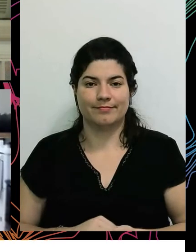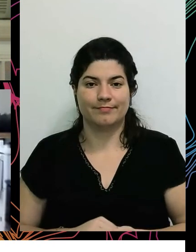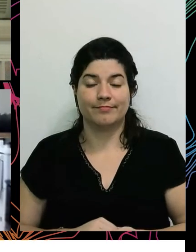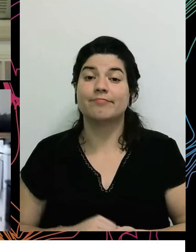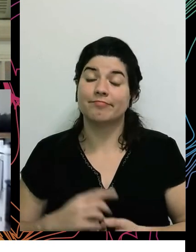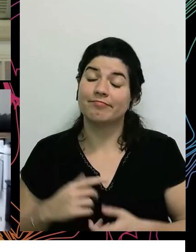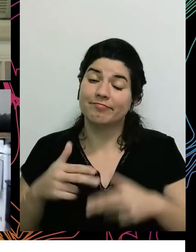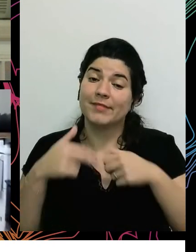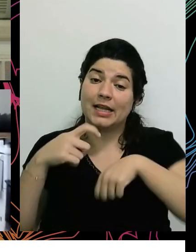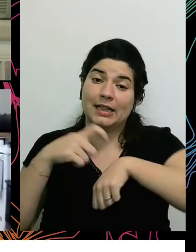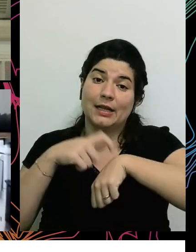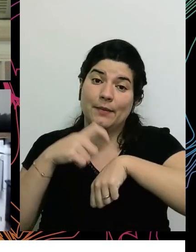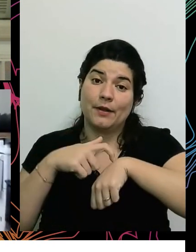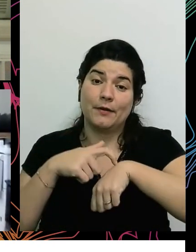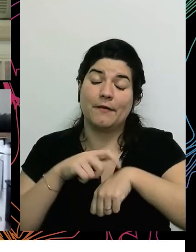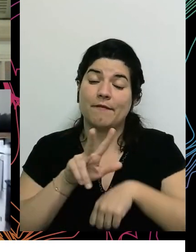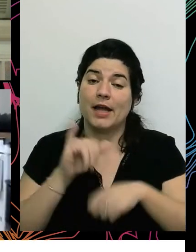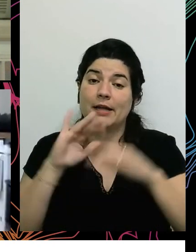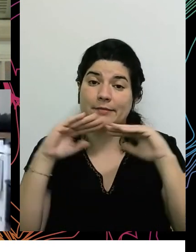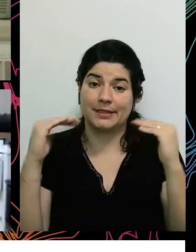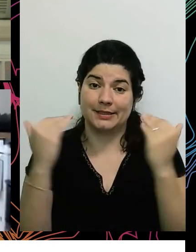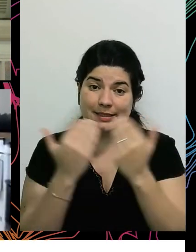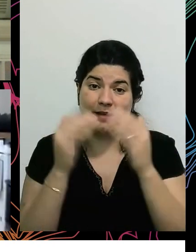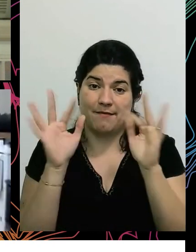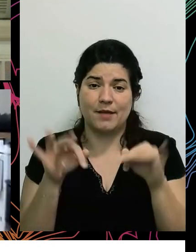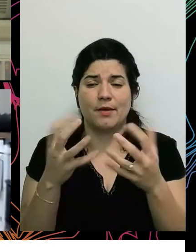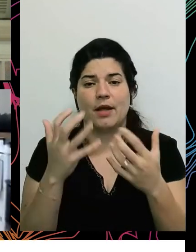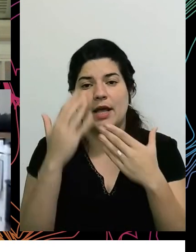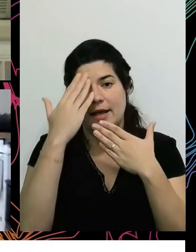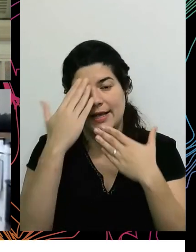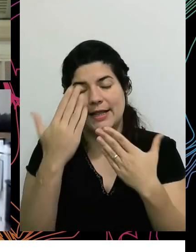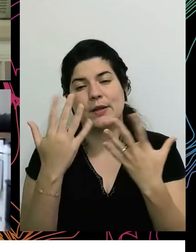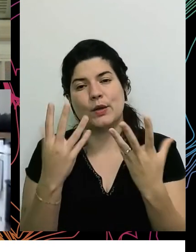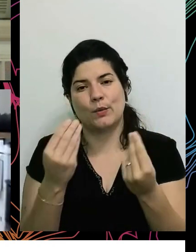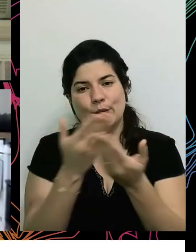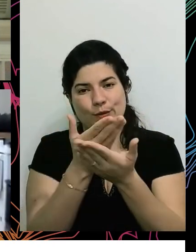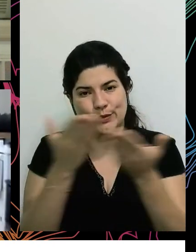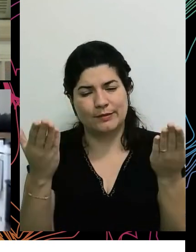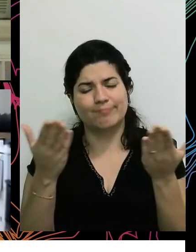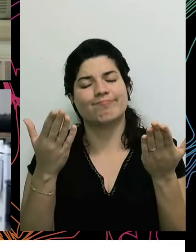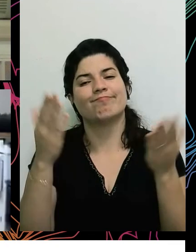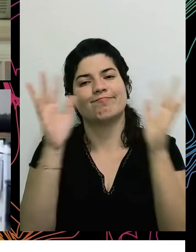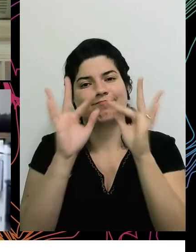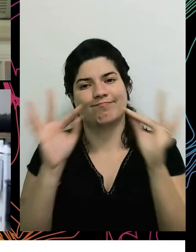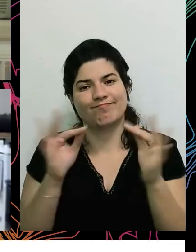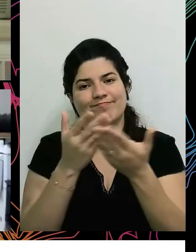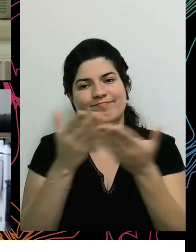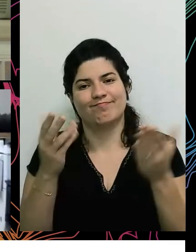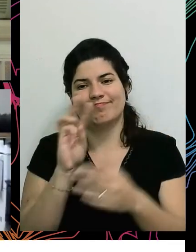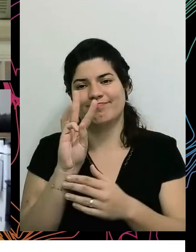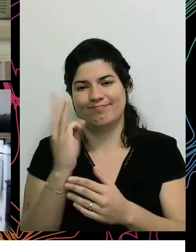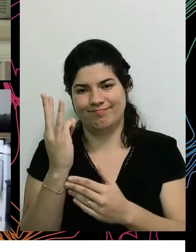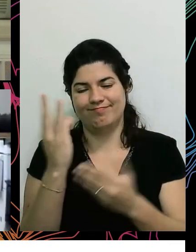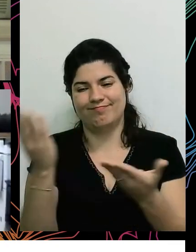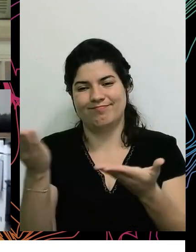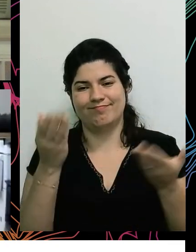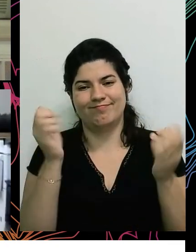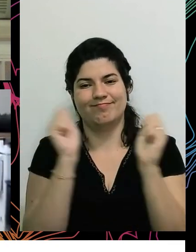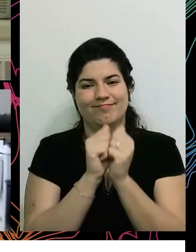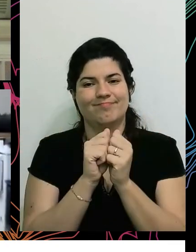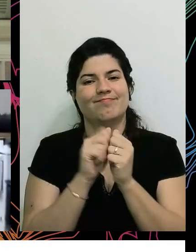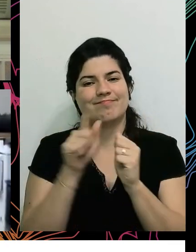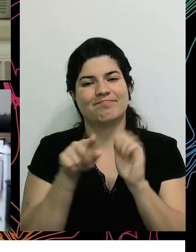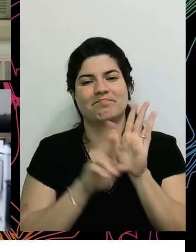gente vai encerrar o painel, mas eu gostaria de agradecer imensamente. Foi uma honra para mim ter vocês três aqui, grandes